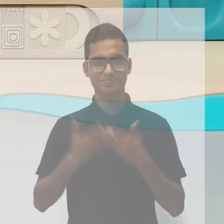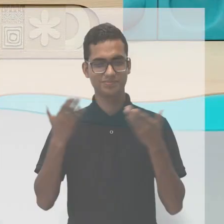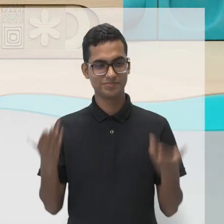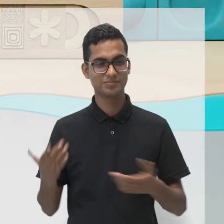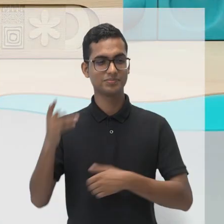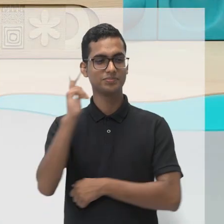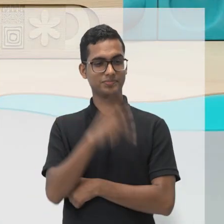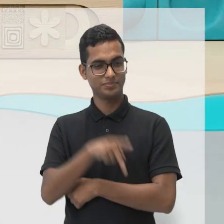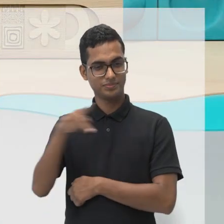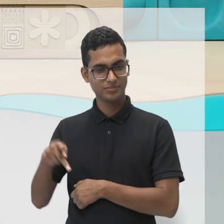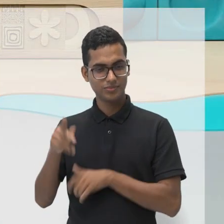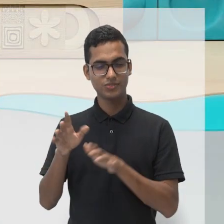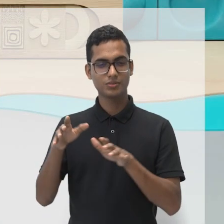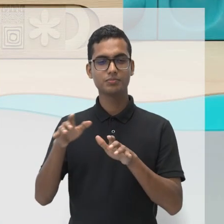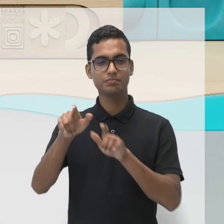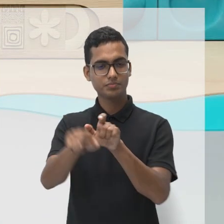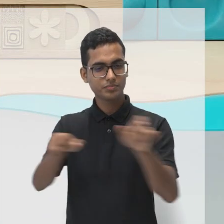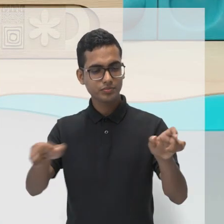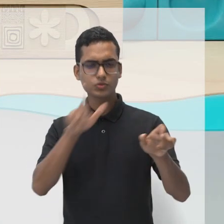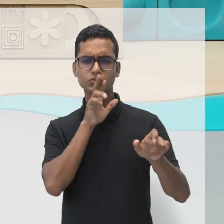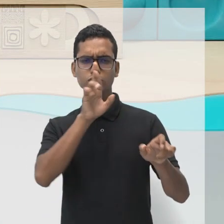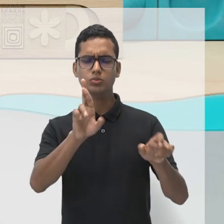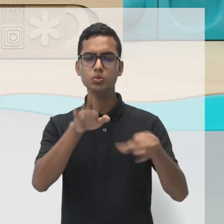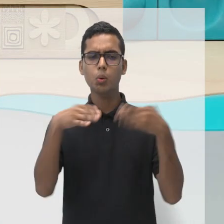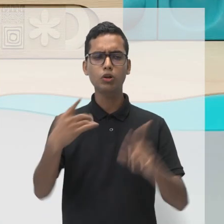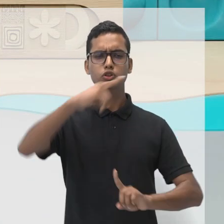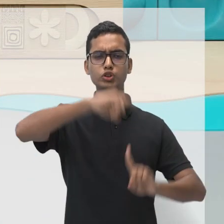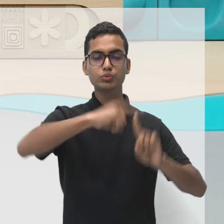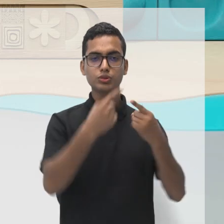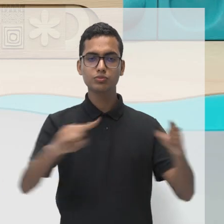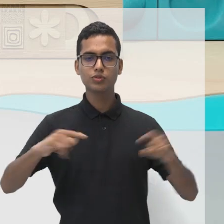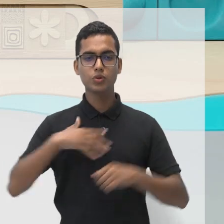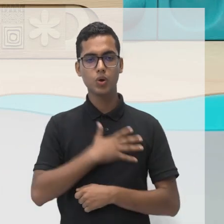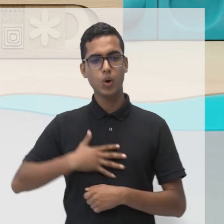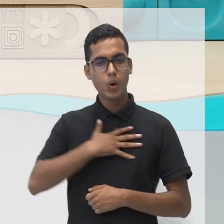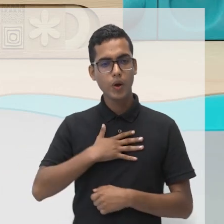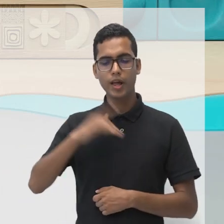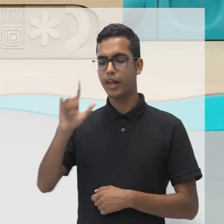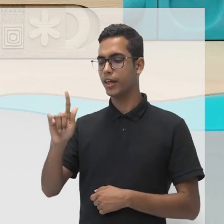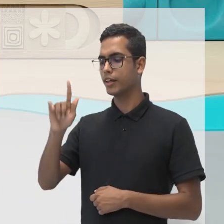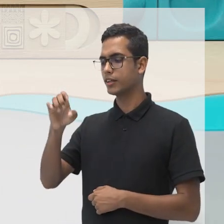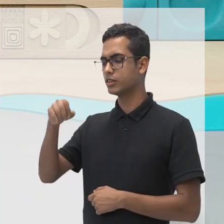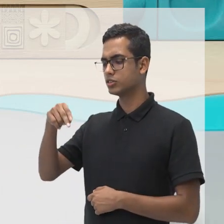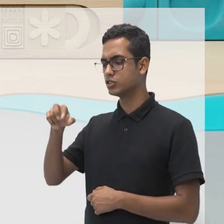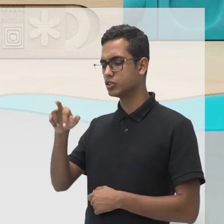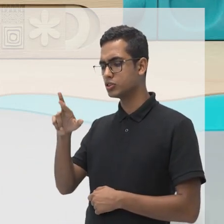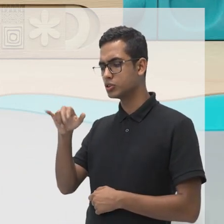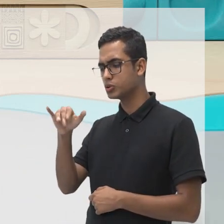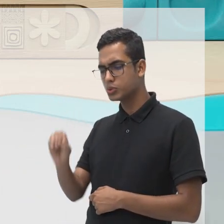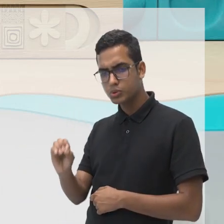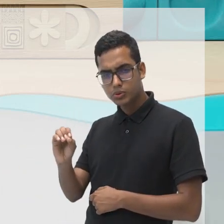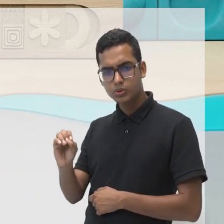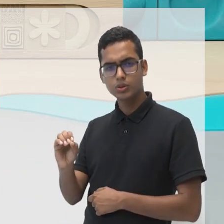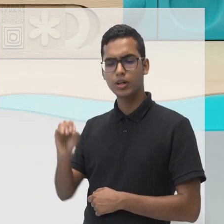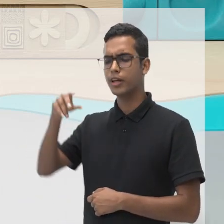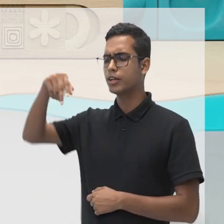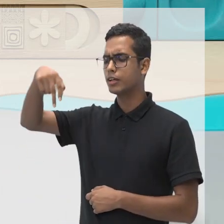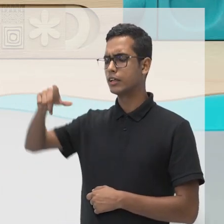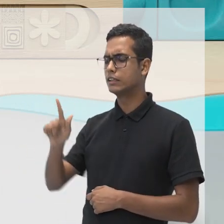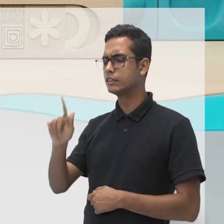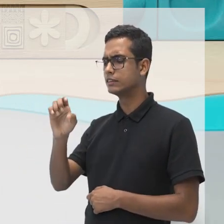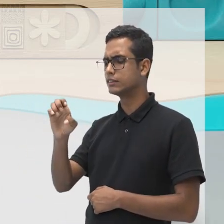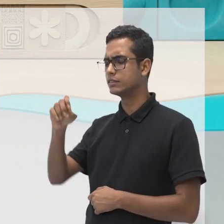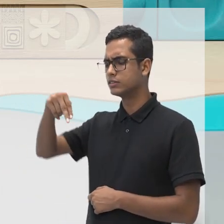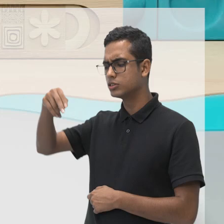Então, nossos colegas responderam aí que tipo de gênero musical, eles gostam. A palavrinha gênero em inglês vai ser genre. É